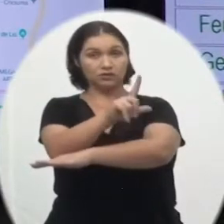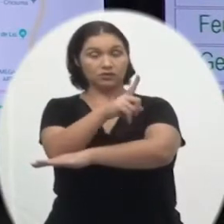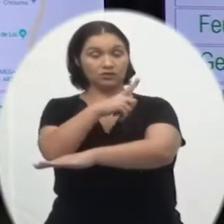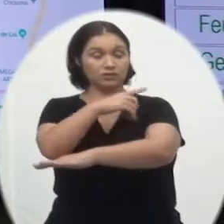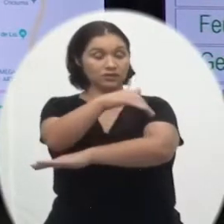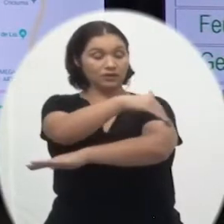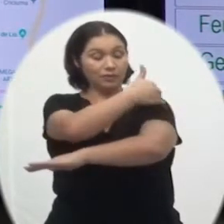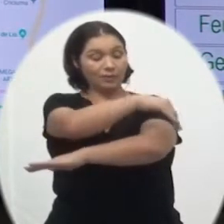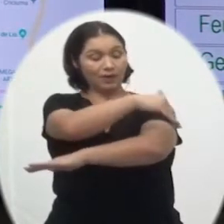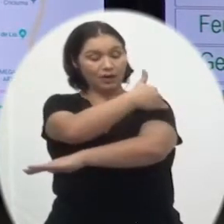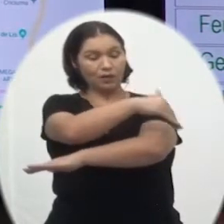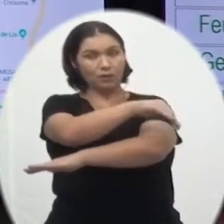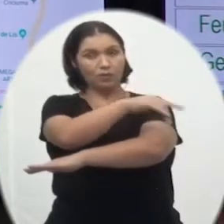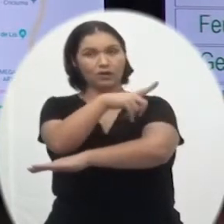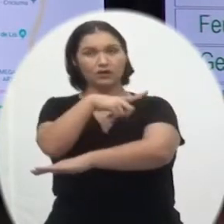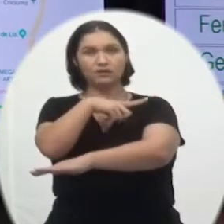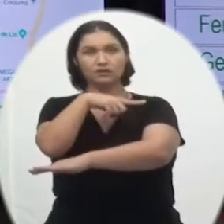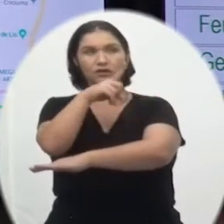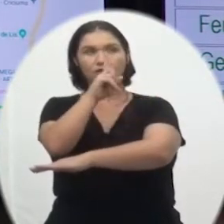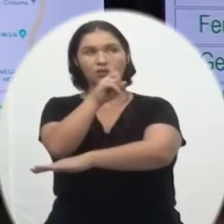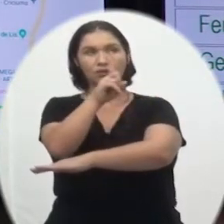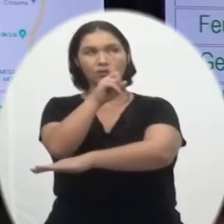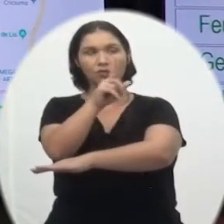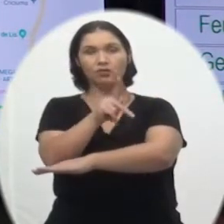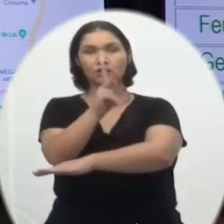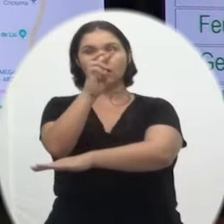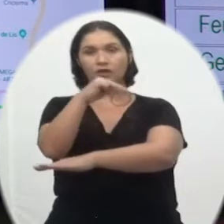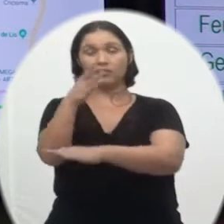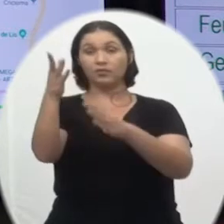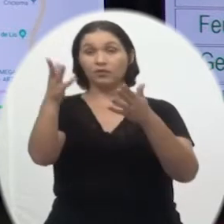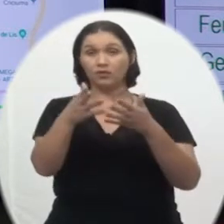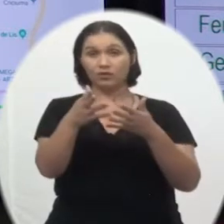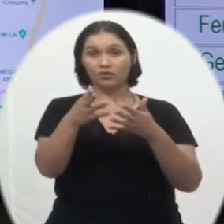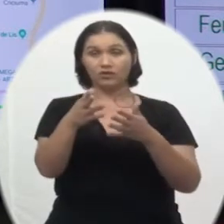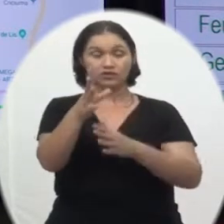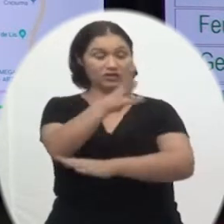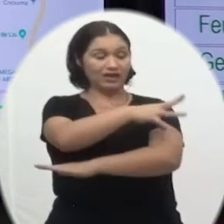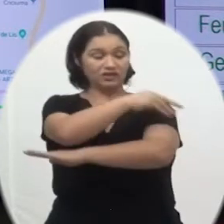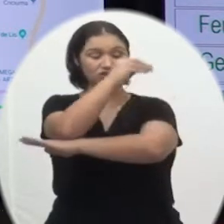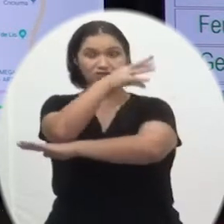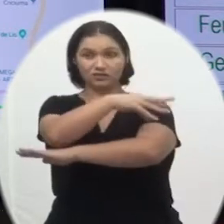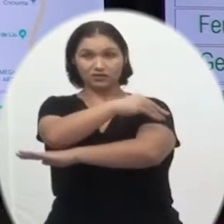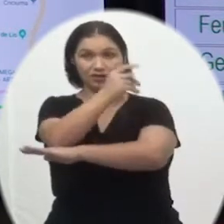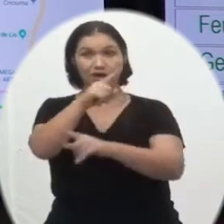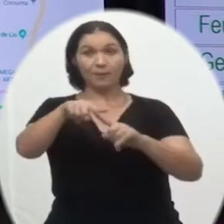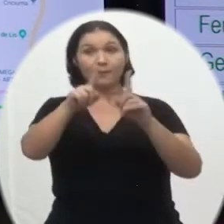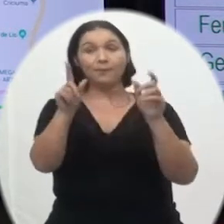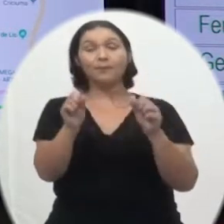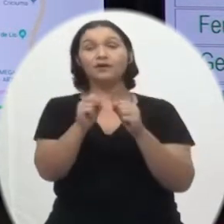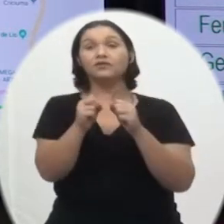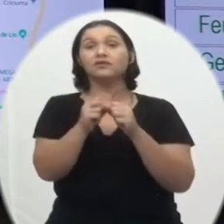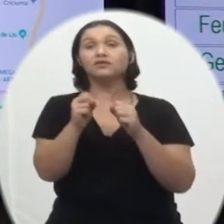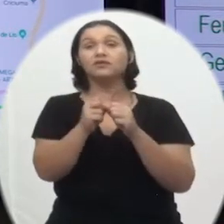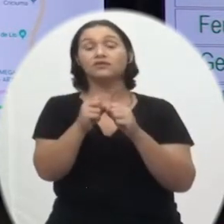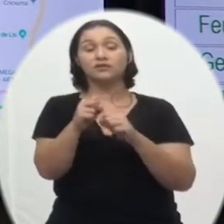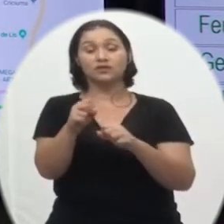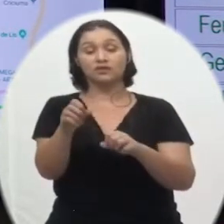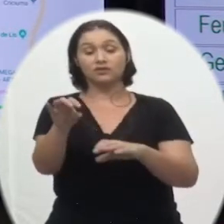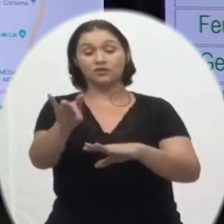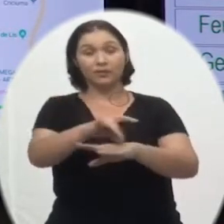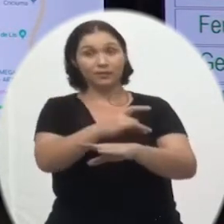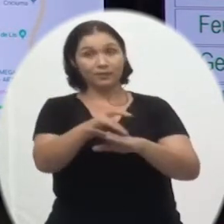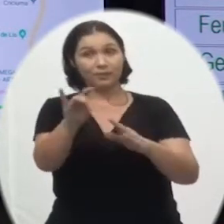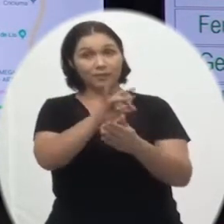praticamente um quilômetro. Ela hoje é estrada de chão ainda, mas ali já vai ser feita uma pavimentação nesse um quilômetro, e vai ficar